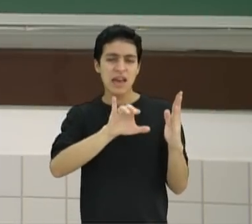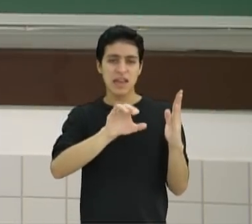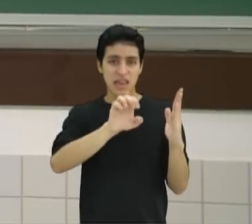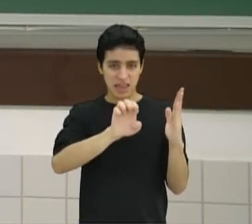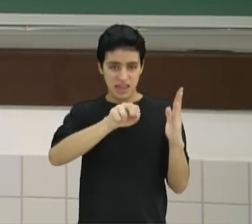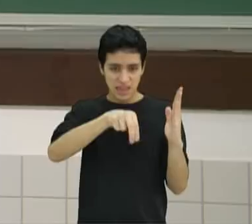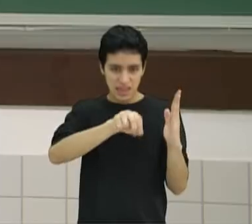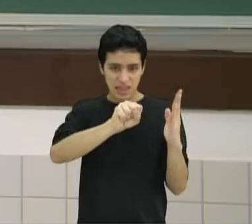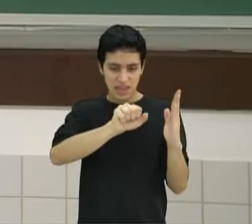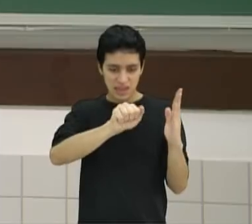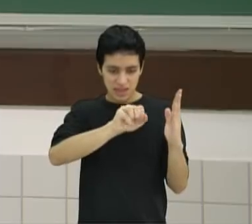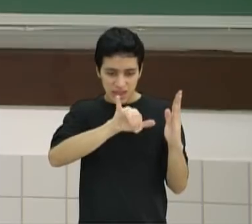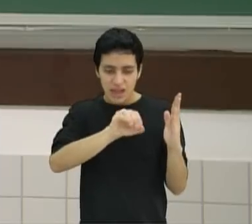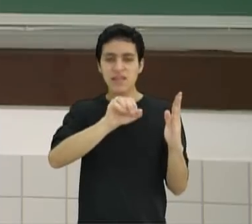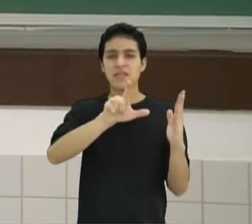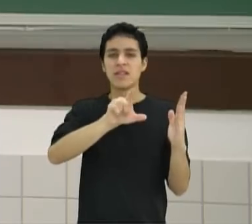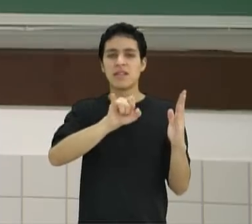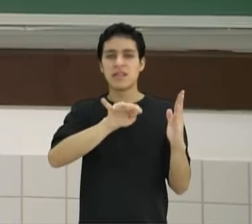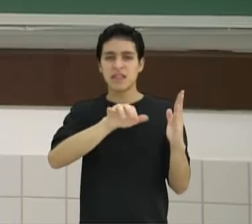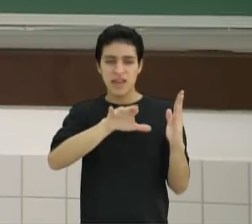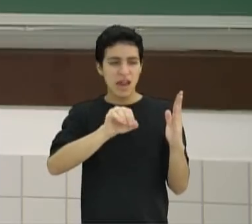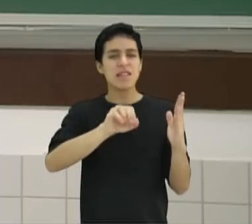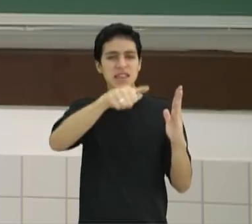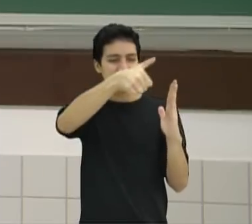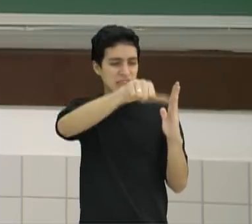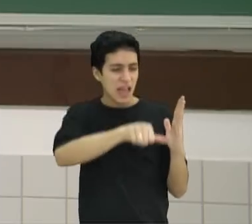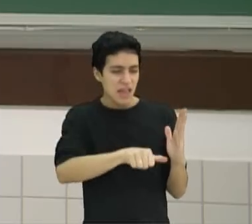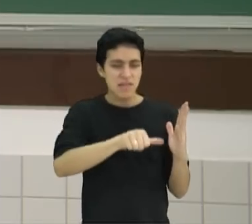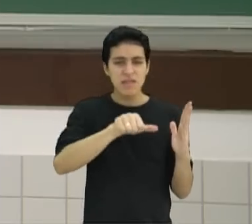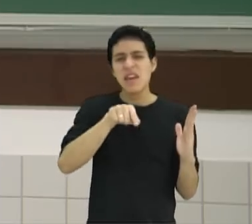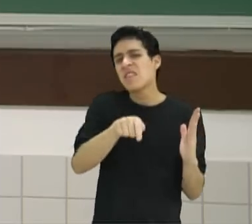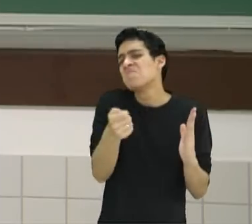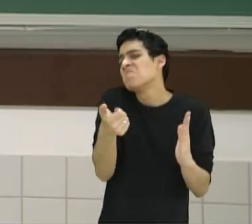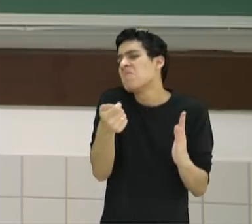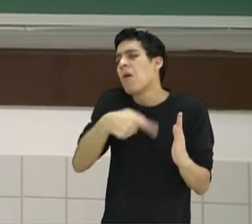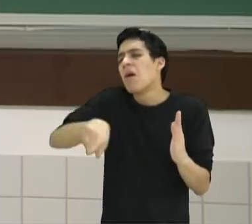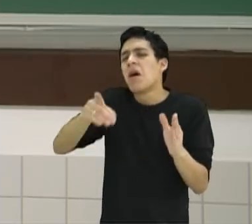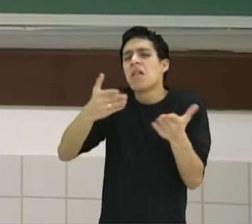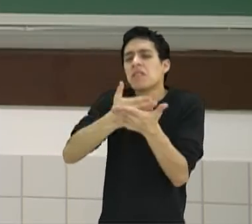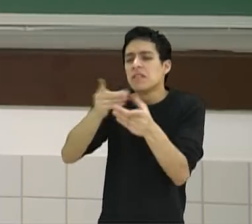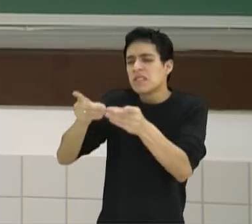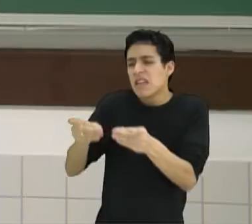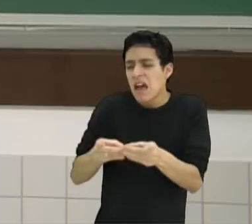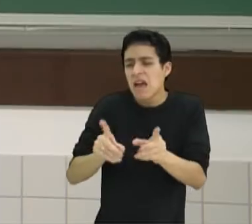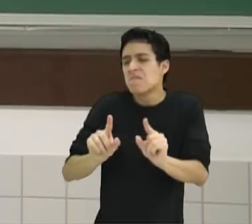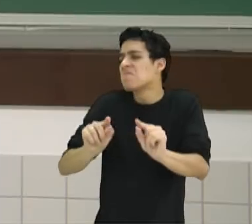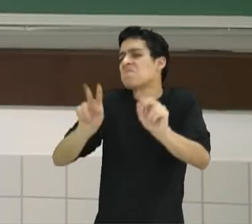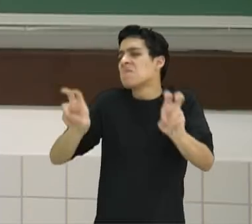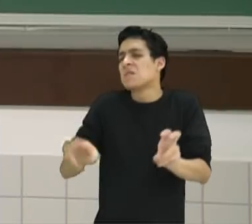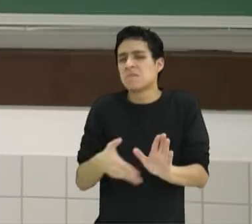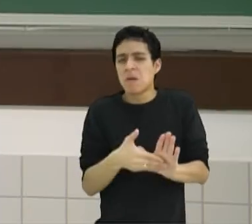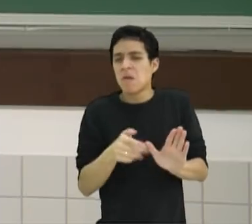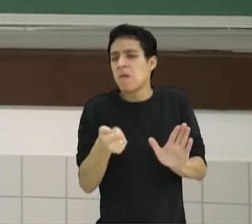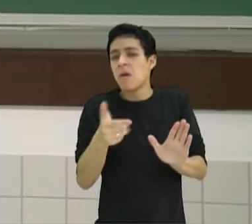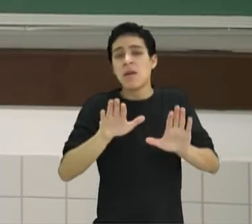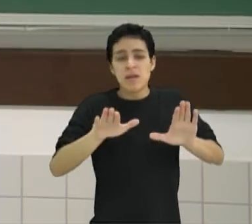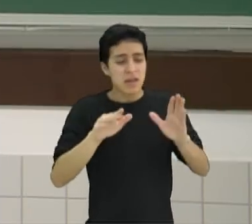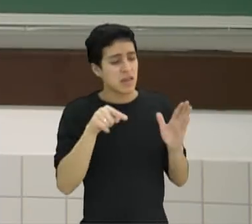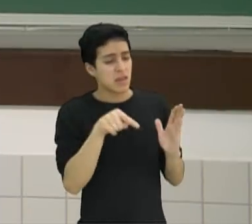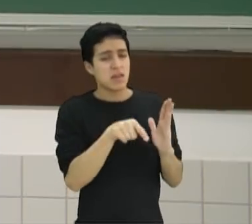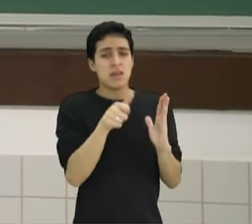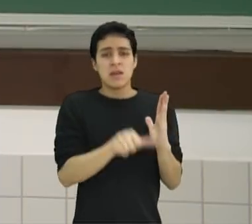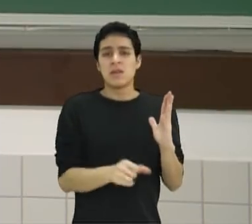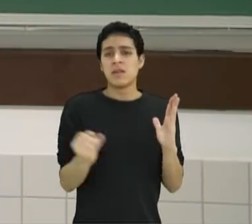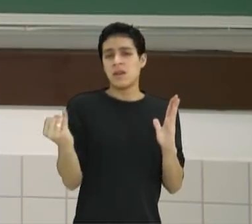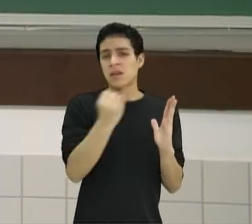pouco abordado, às vezes, nos livros didáticos, mas ele é muito importante, porque ele traz um posicionamento de um autor sobre